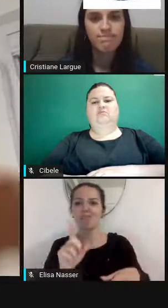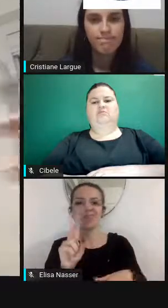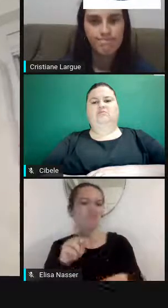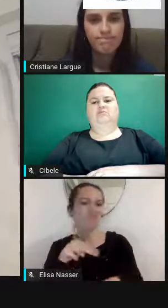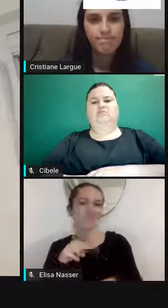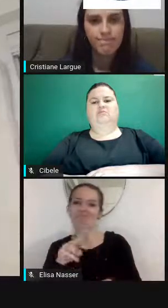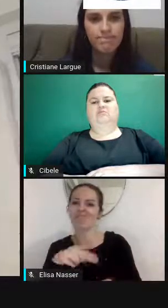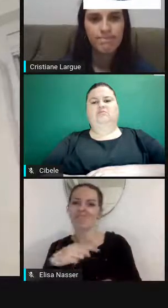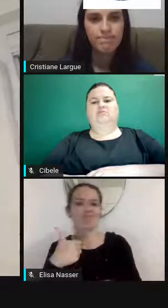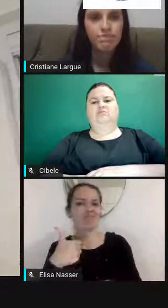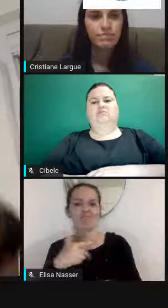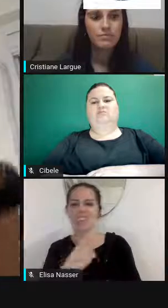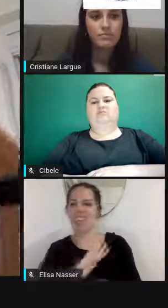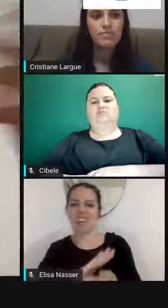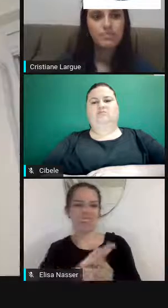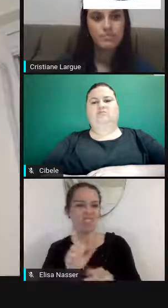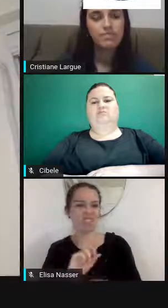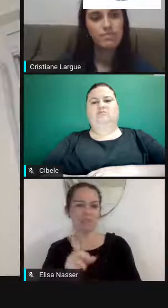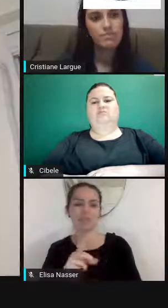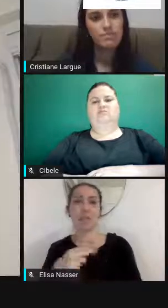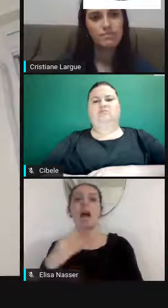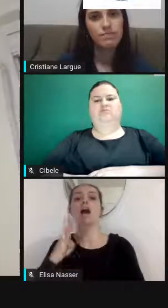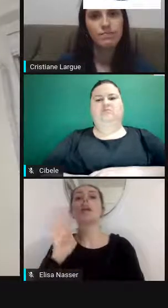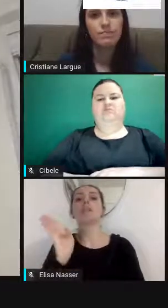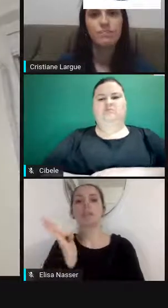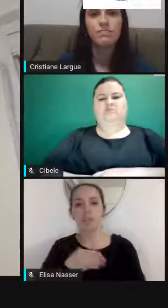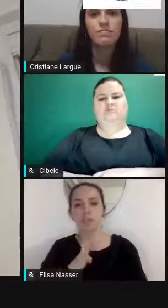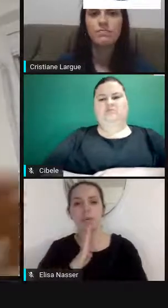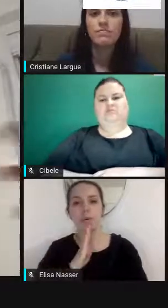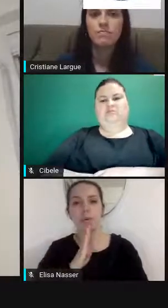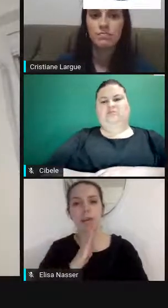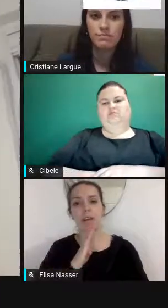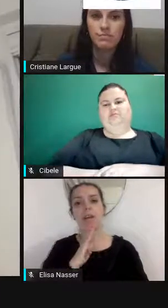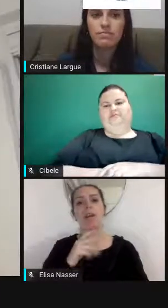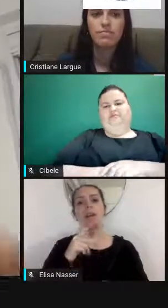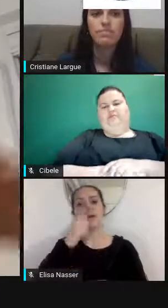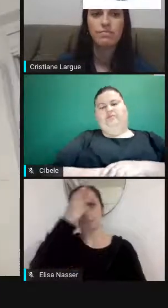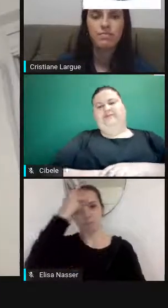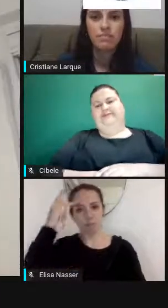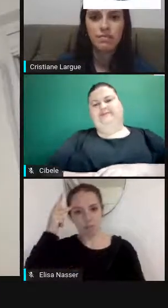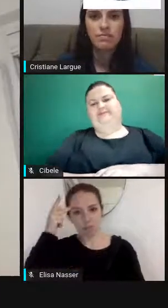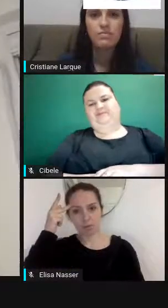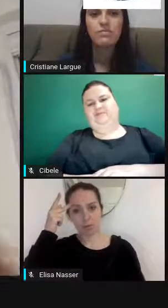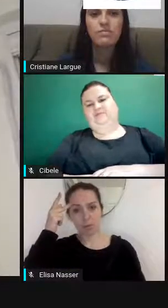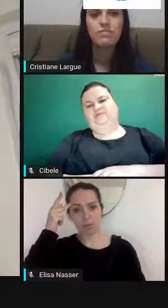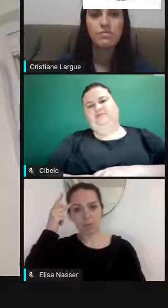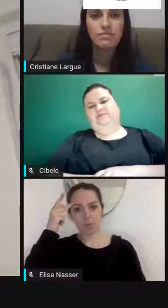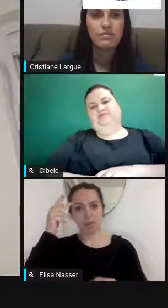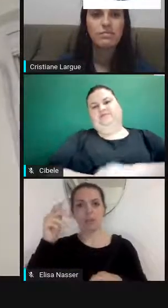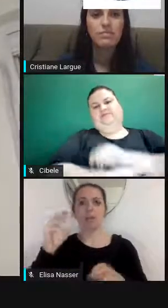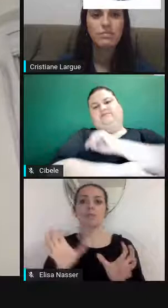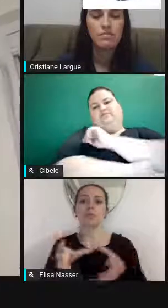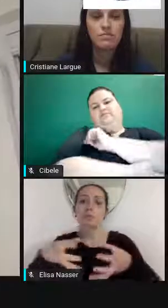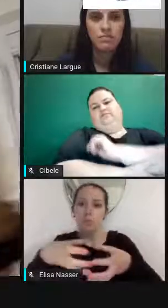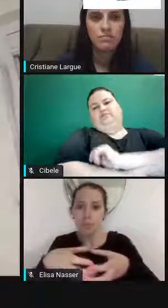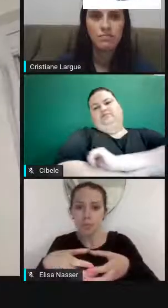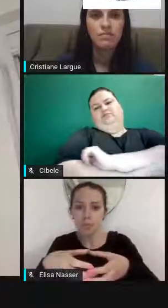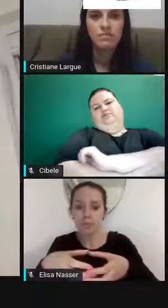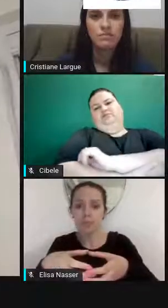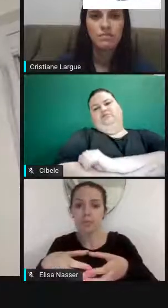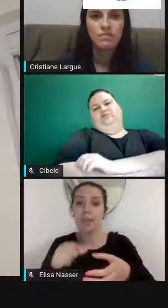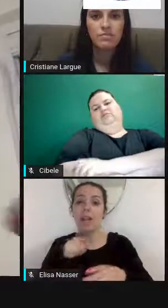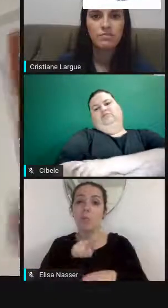aí a já tem já conhece já conhece o pessoal do programa de pós-graduação serve ele vai fazendo aí quando chega para competir